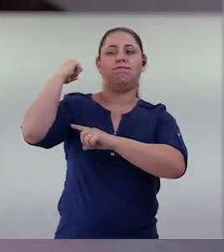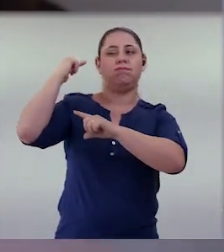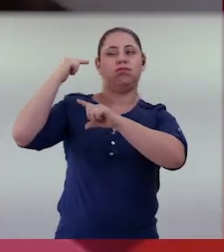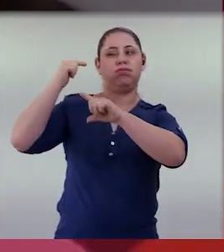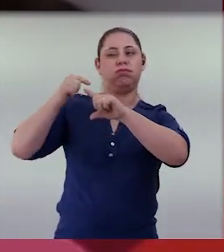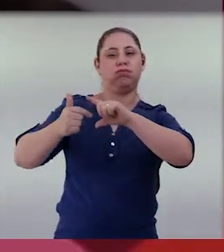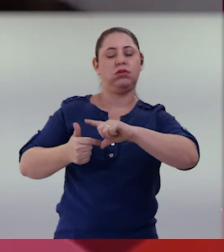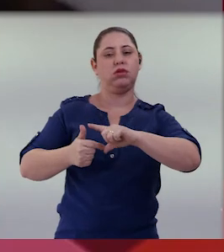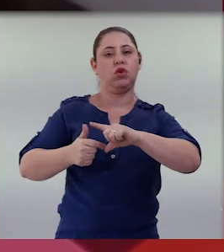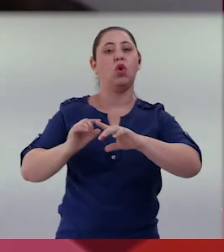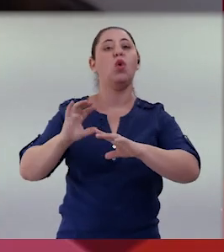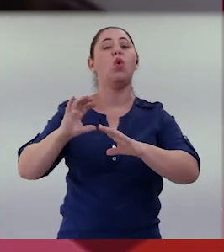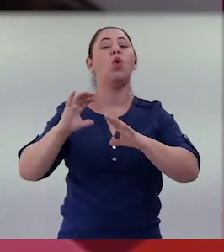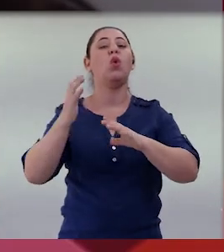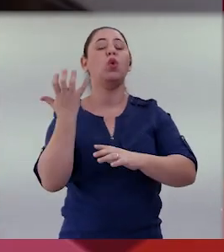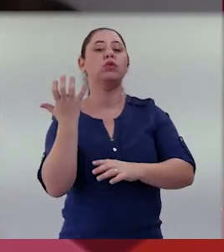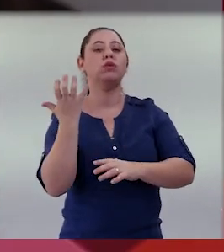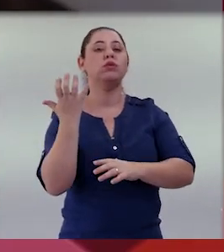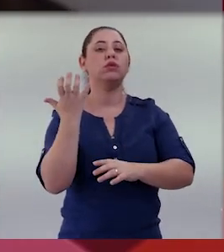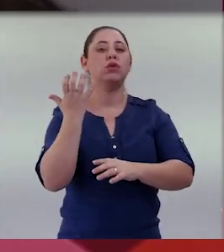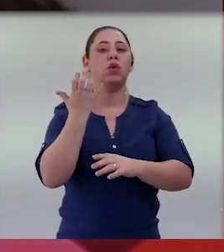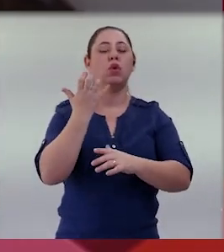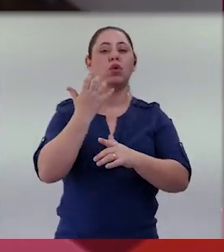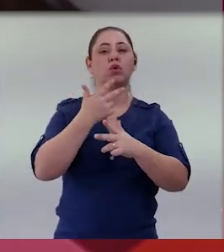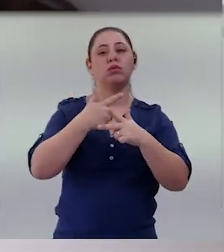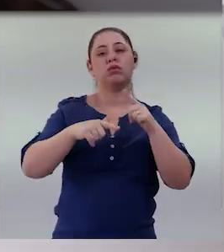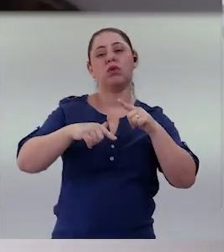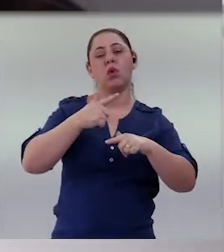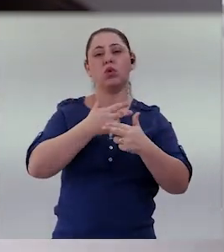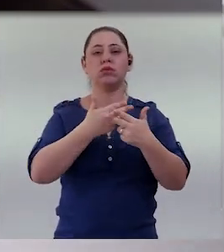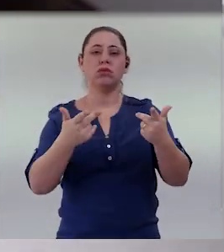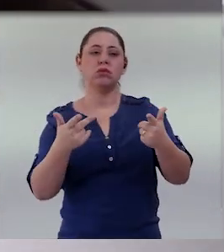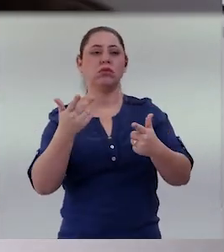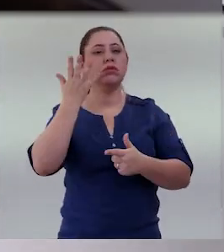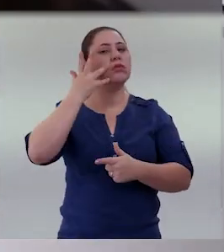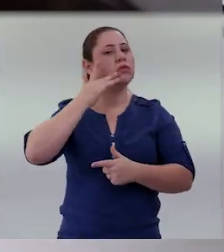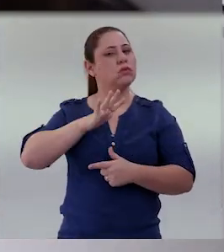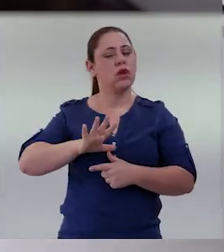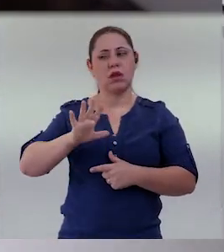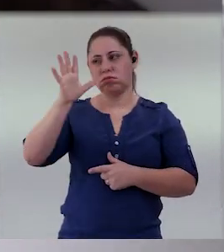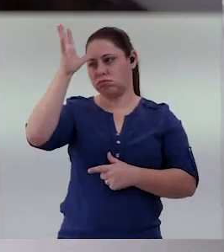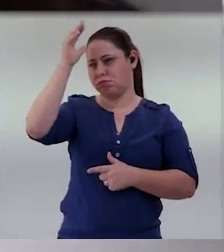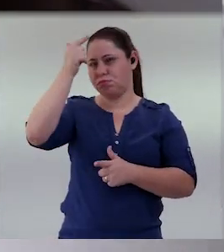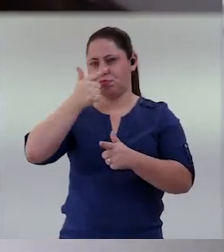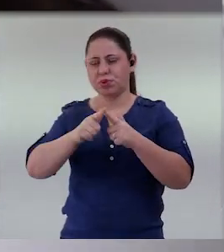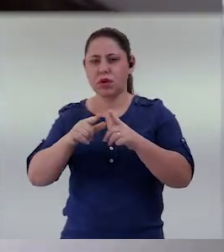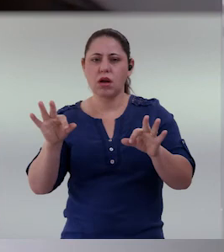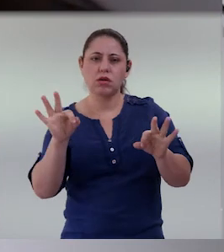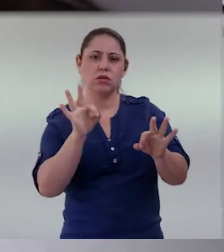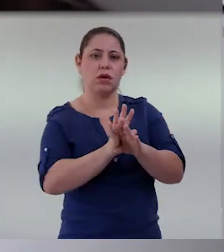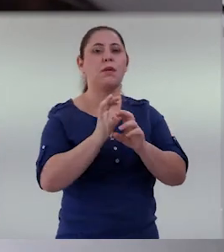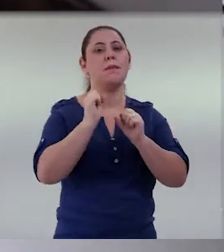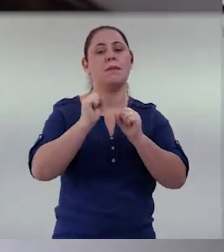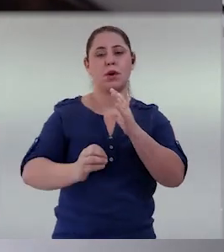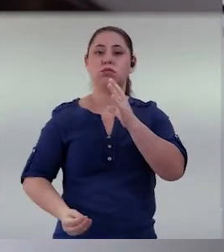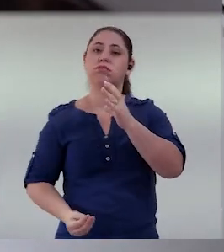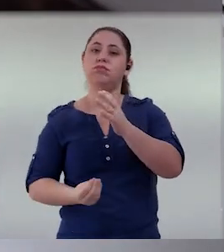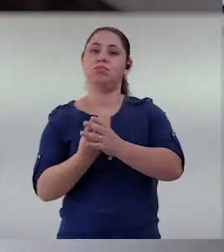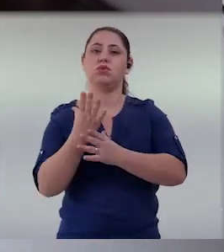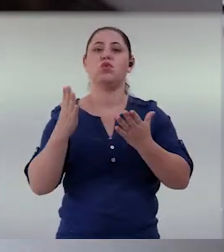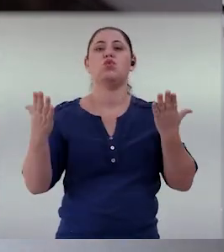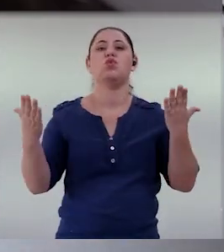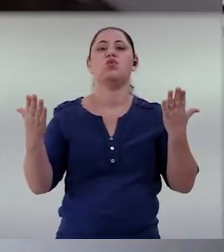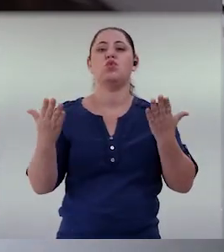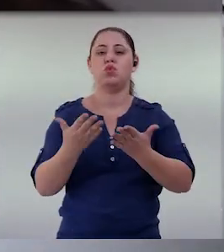ver de onde vem essa depressão, né? Coisas que lá na infância não foram bem resolvidas,